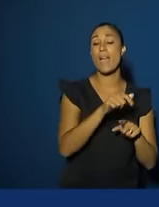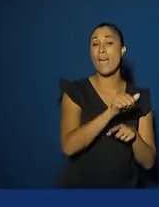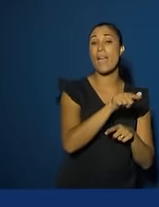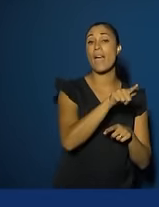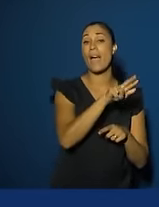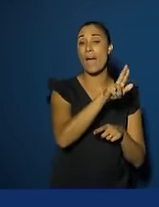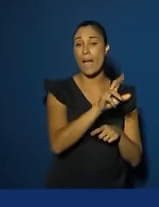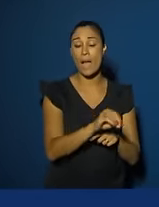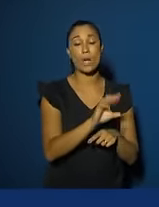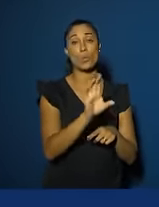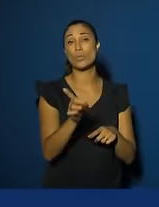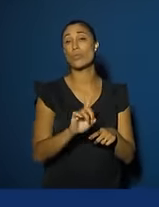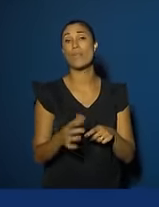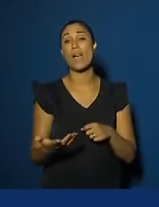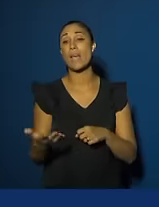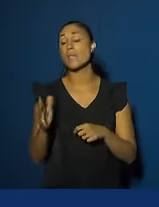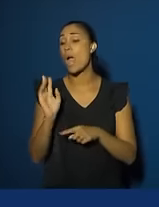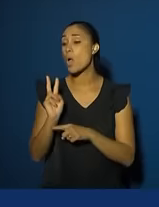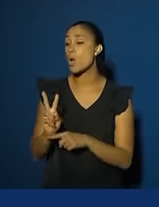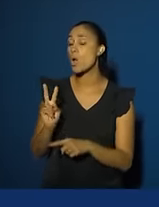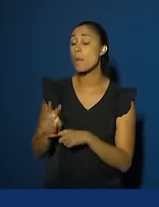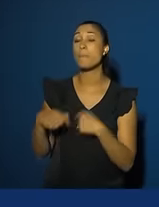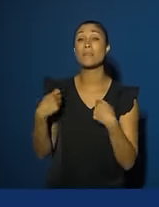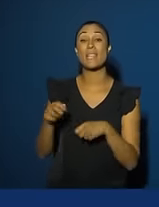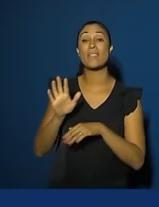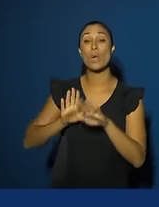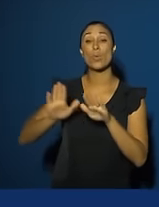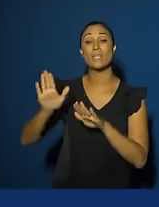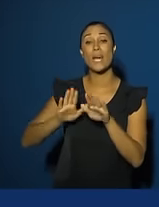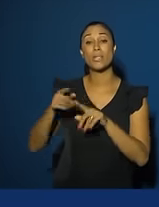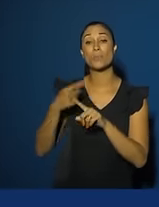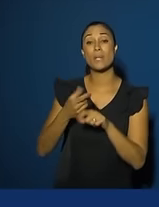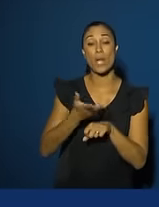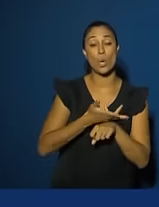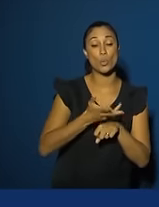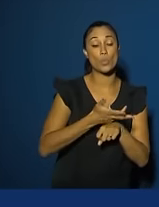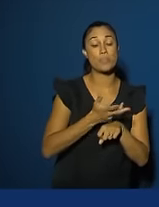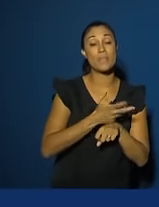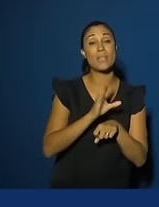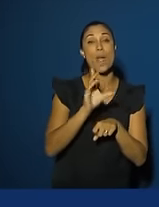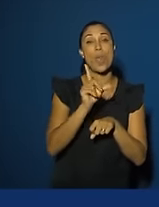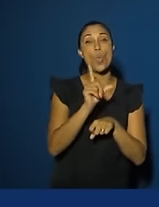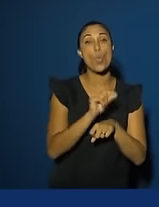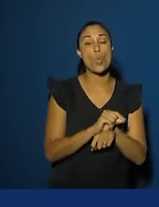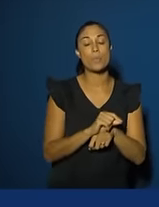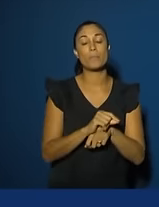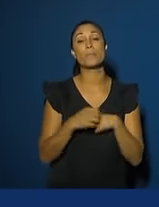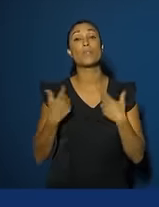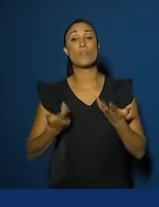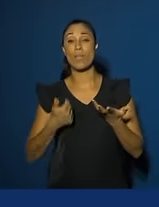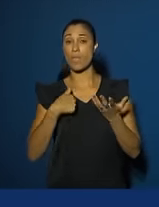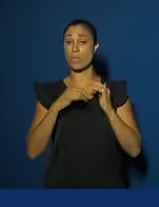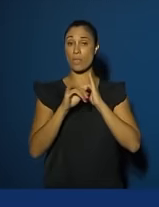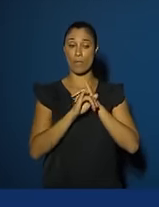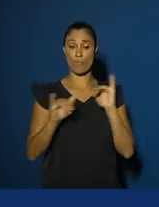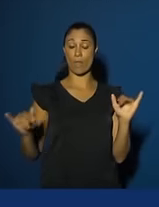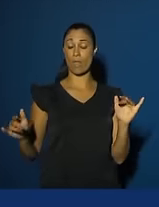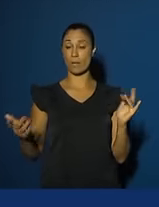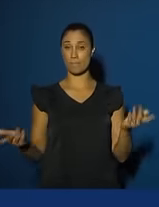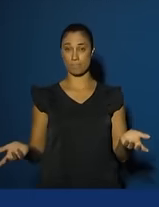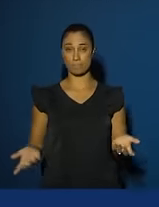isso não vai sustentar a gente precisa ter cautela porque a economia tá desacelerando muito foi essa a minha